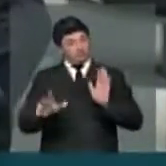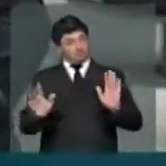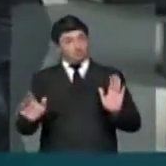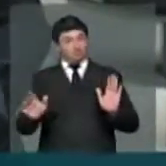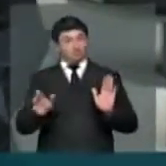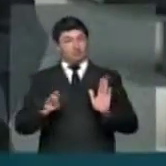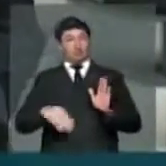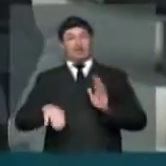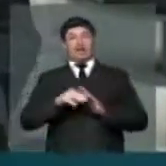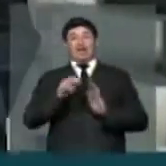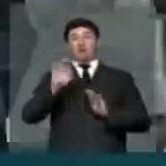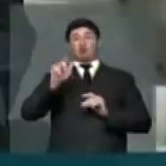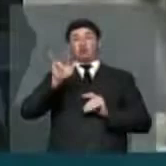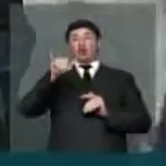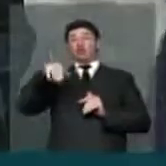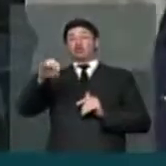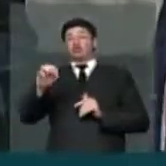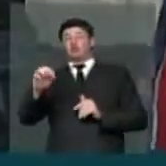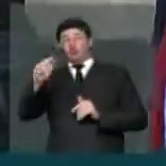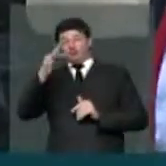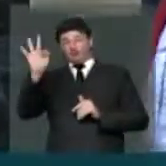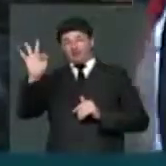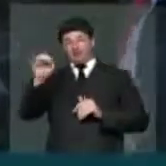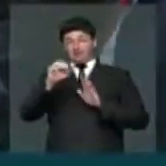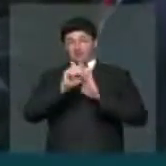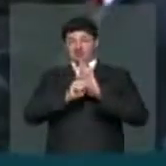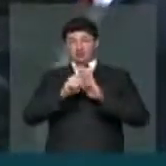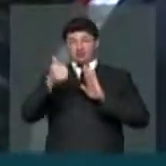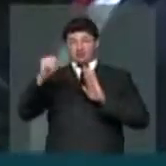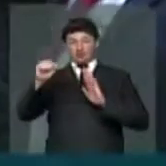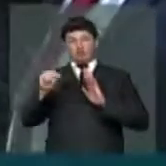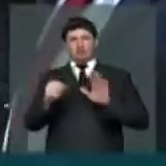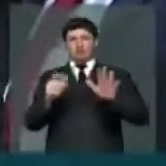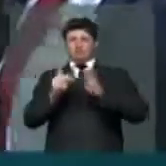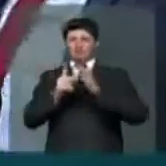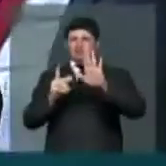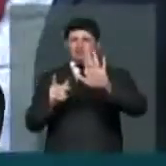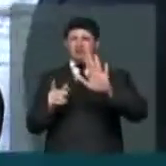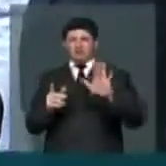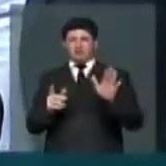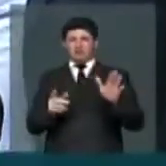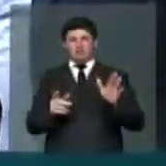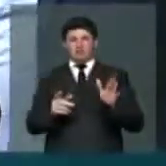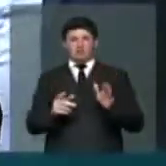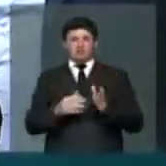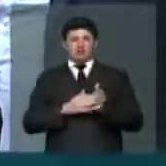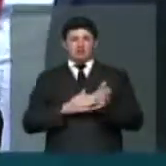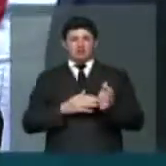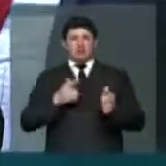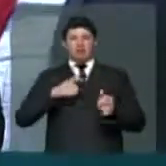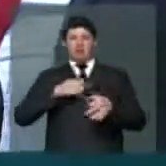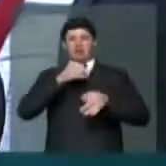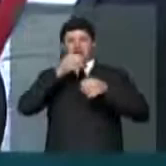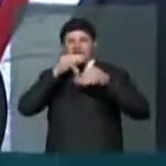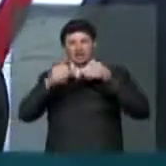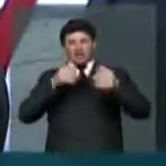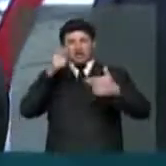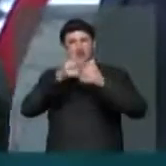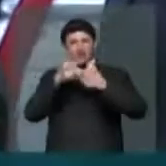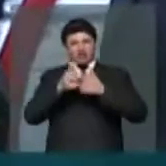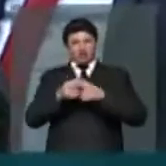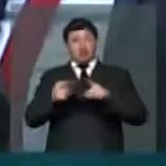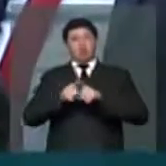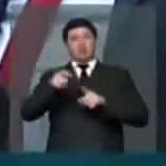ao absolutismo francês do século XVIII e, sinceramente, nós temos todo tipo de crítica, inclusive